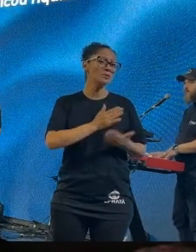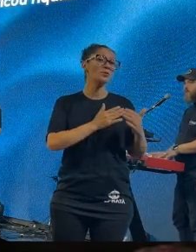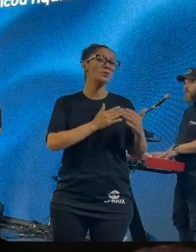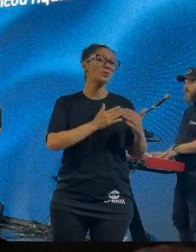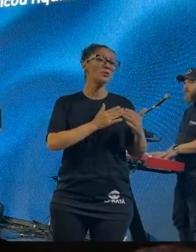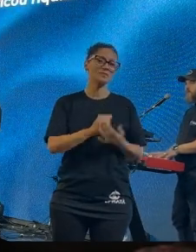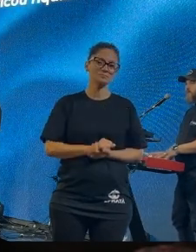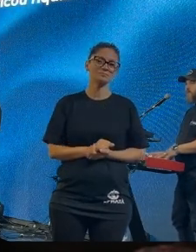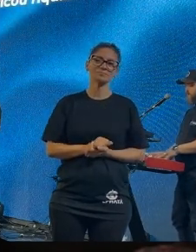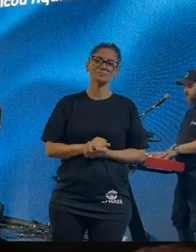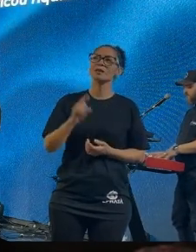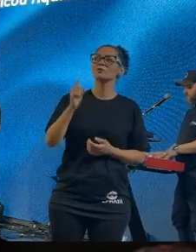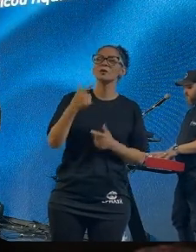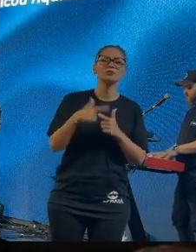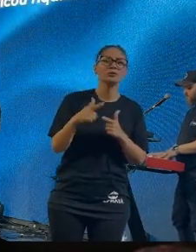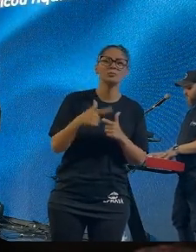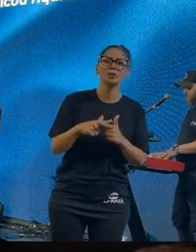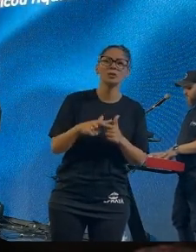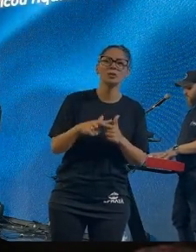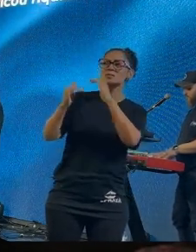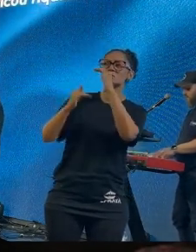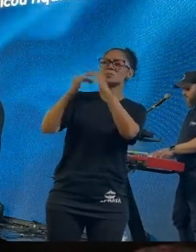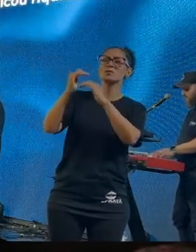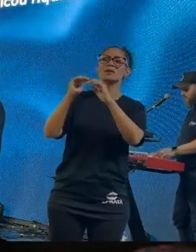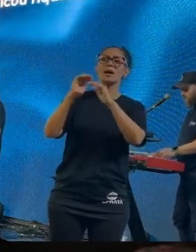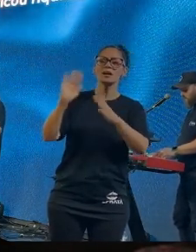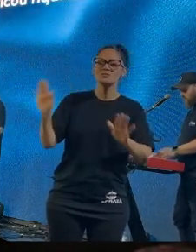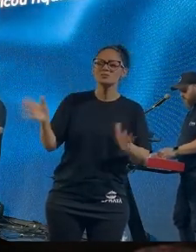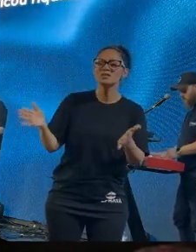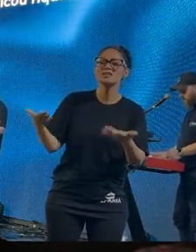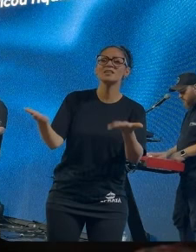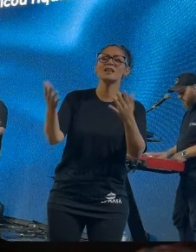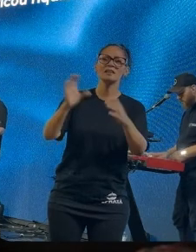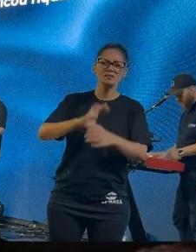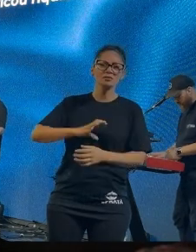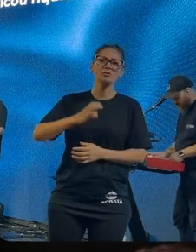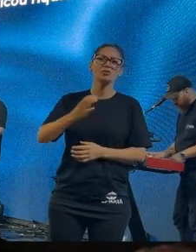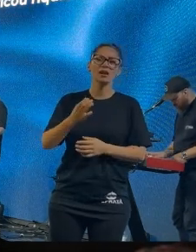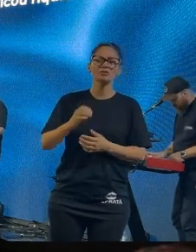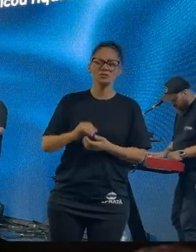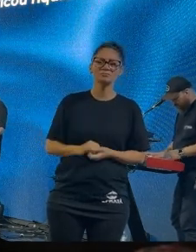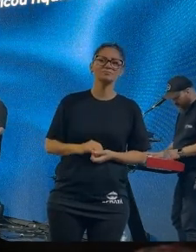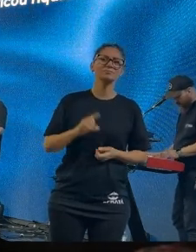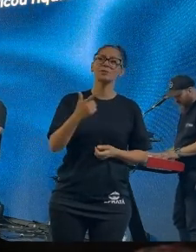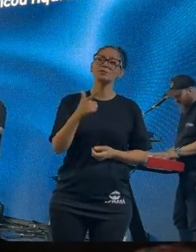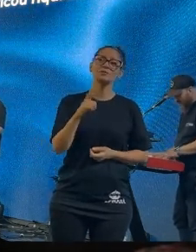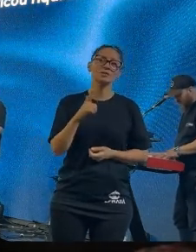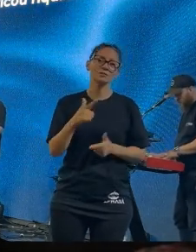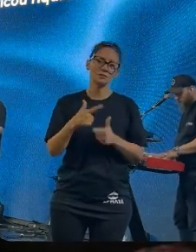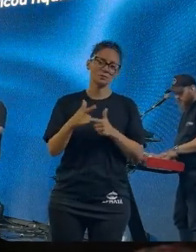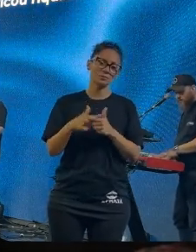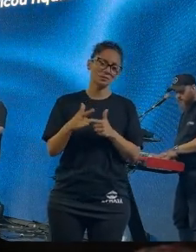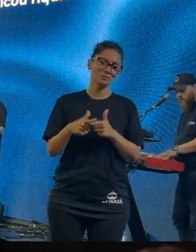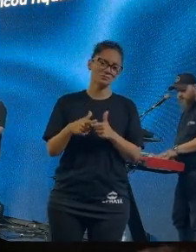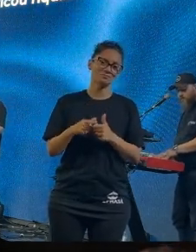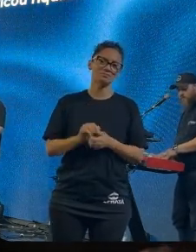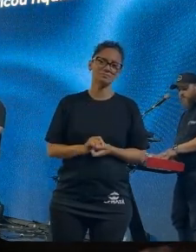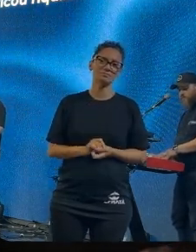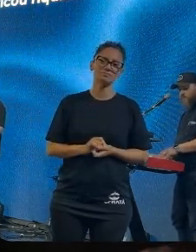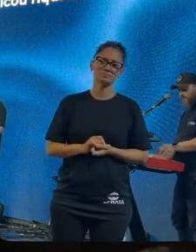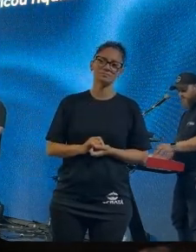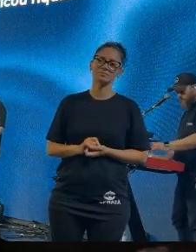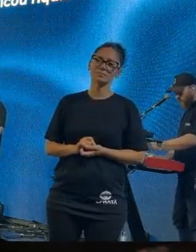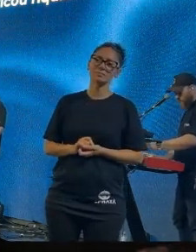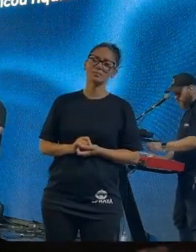em te fazer prosperar, em te impulsionar e te fazer viver grandes e poderosos sonhos. Deus não tem problema. O texto